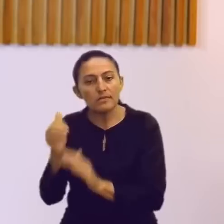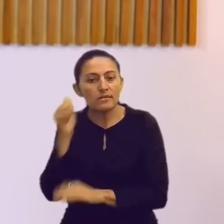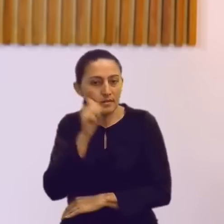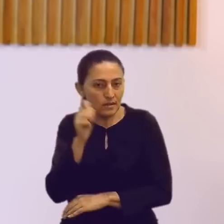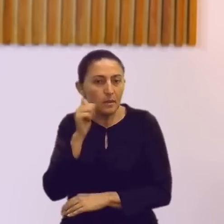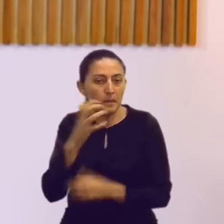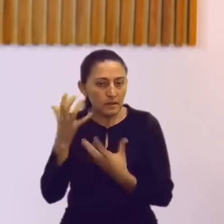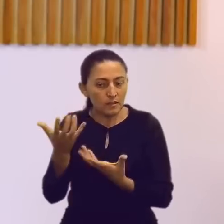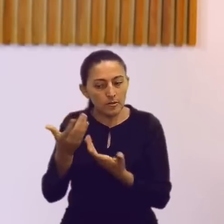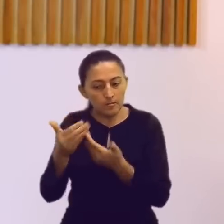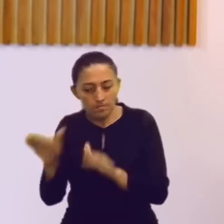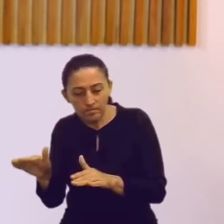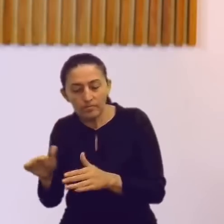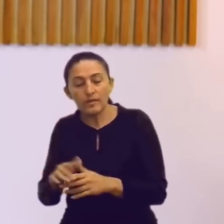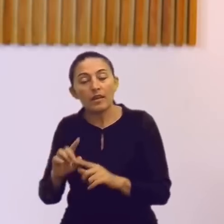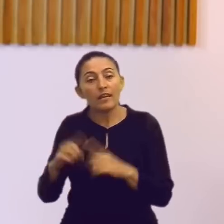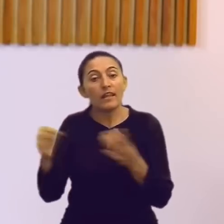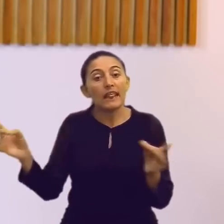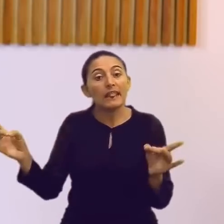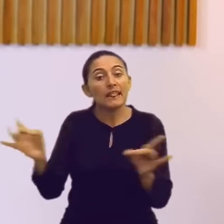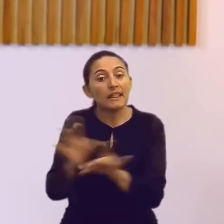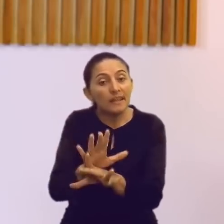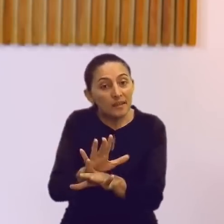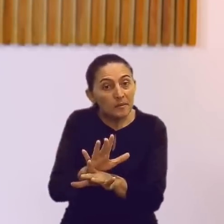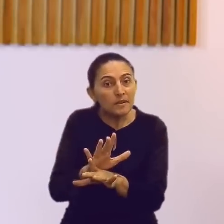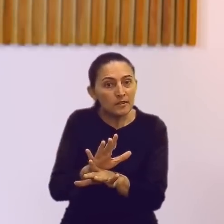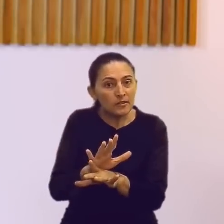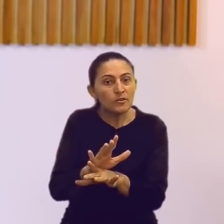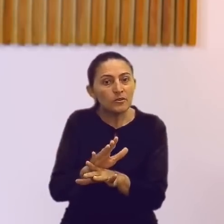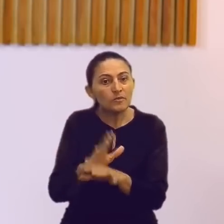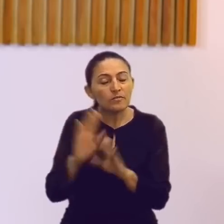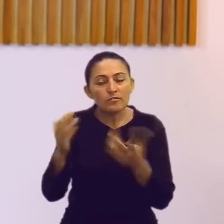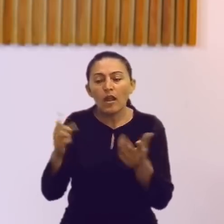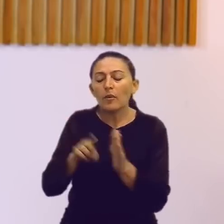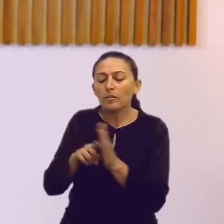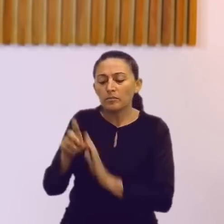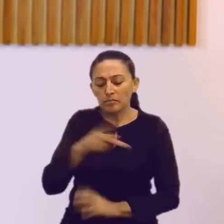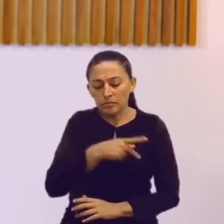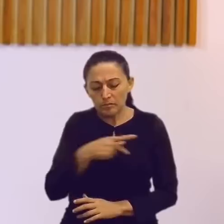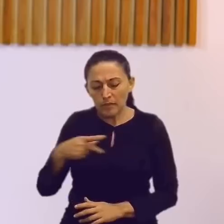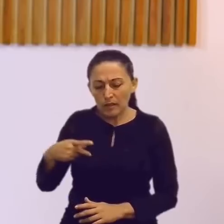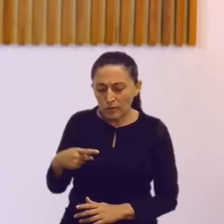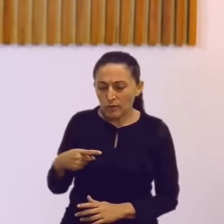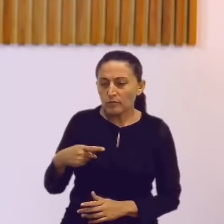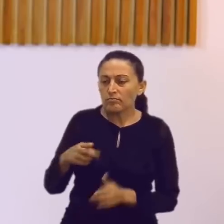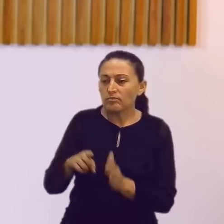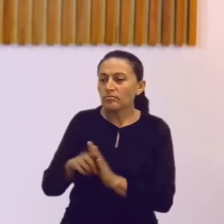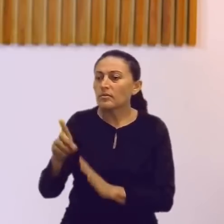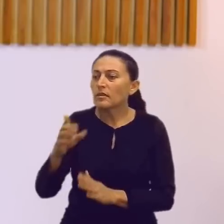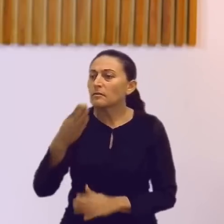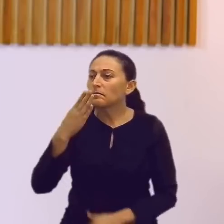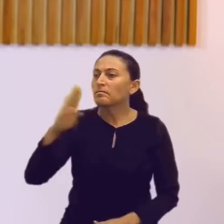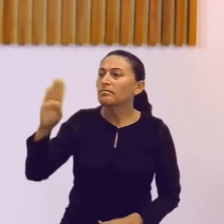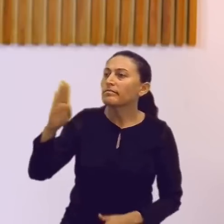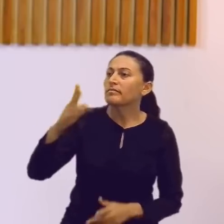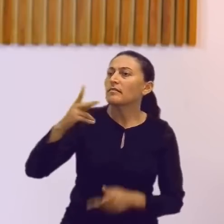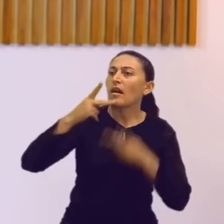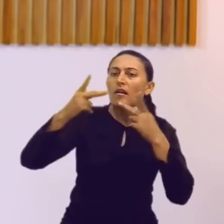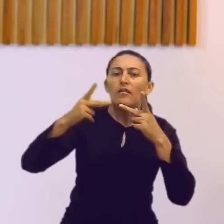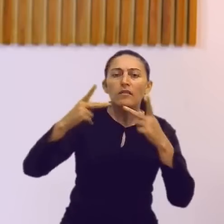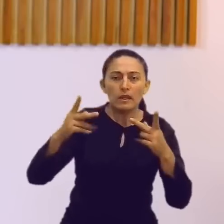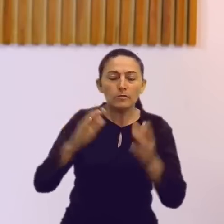batizada e acabada aquela festa, o pastor fez então um pronunciamento na frente da